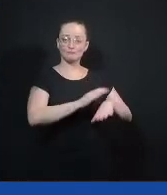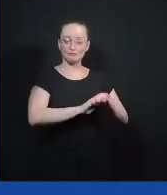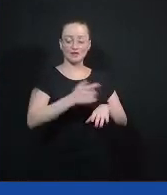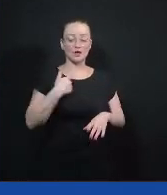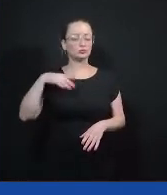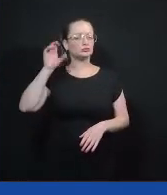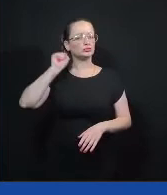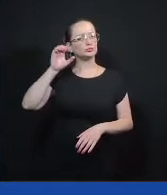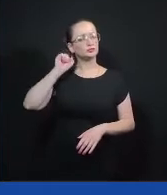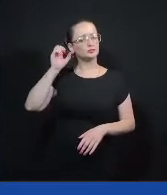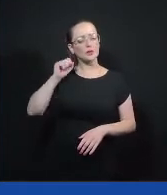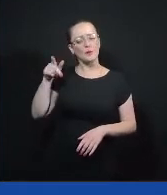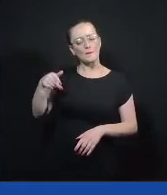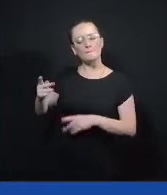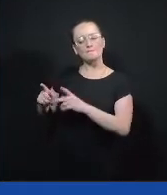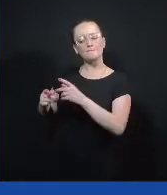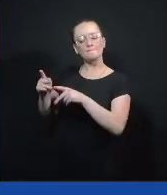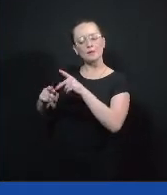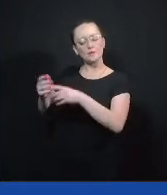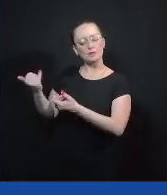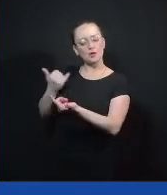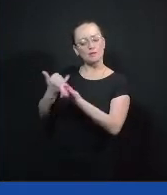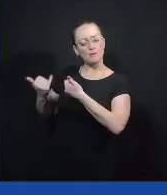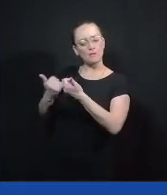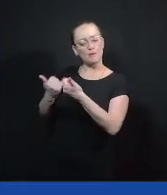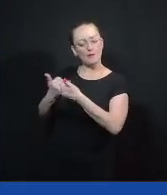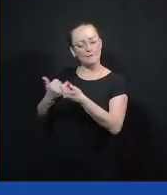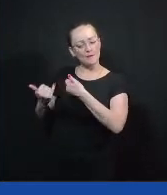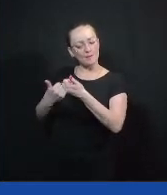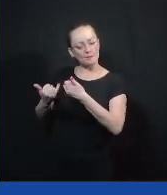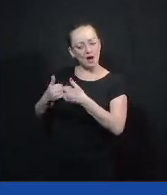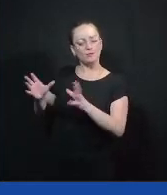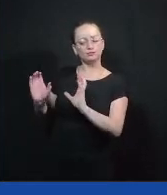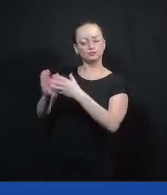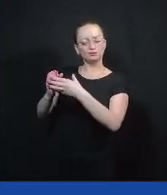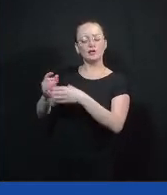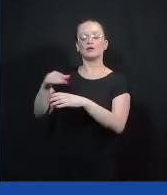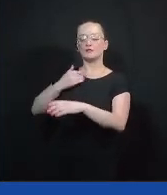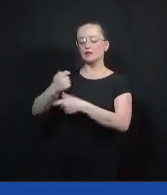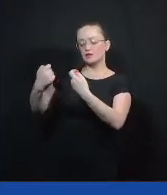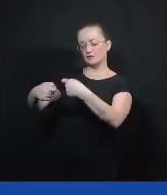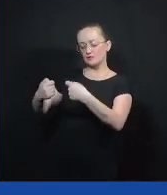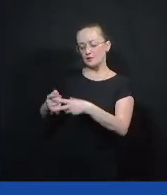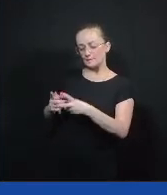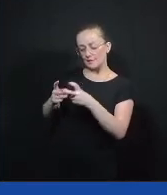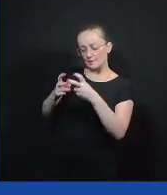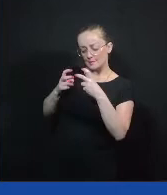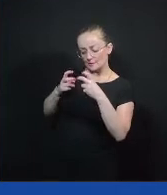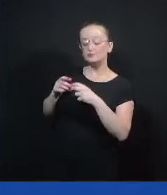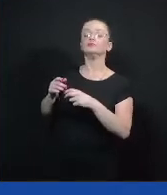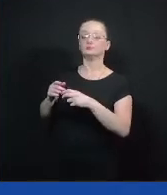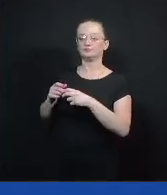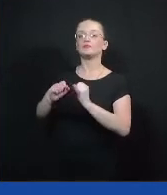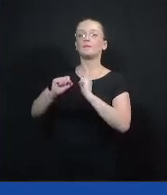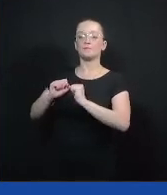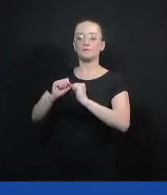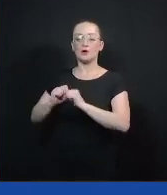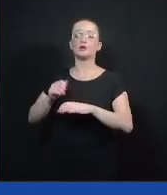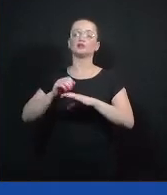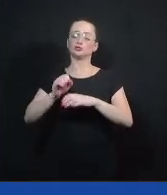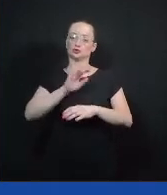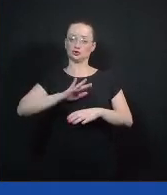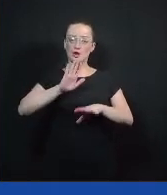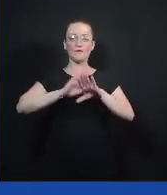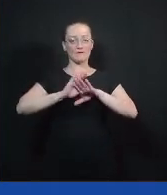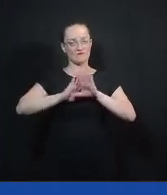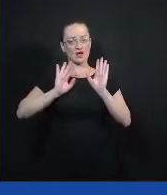escutam a população, eles escutam os indivíduos, os grupos, eles recebem as demandas e eles podem, e geralmente eles fazem isso,